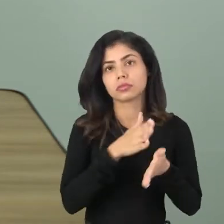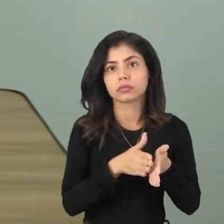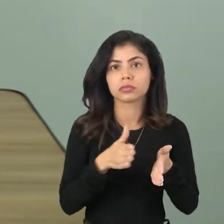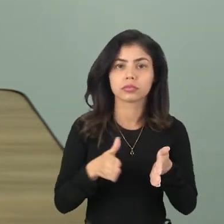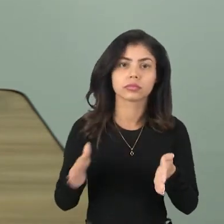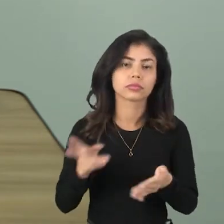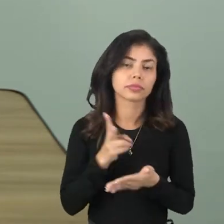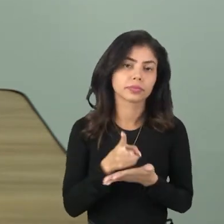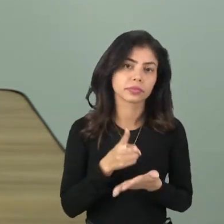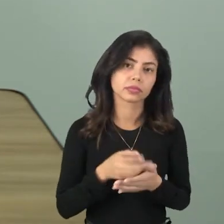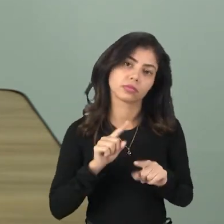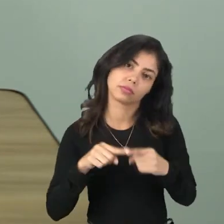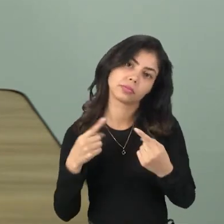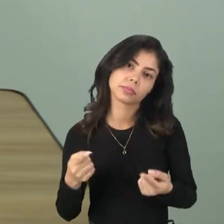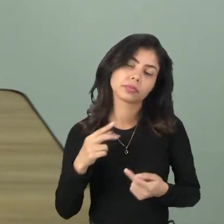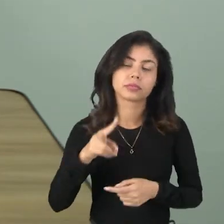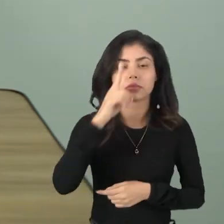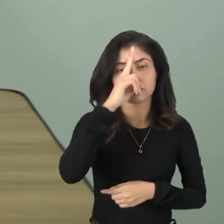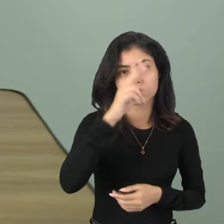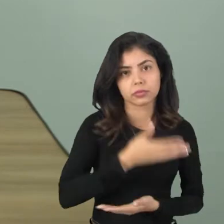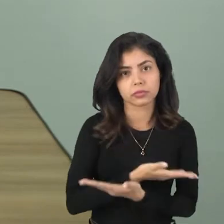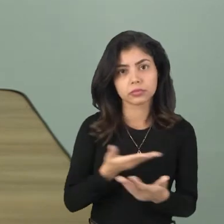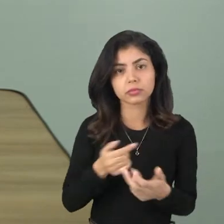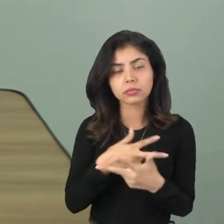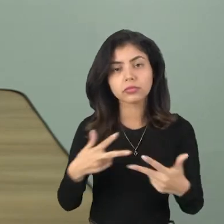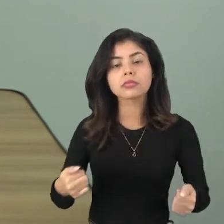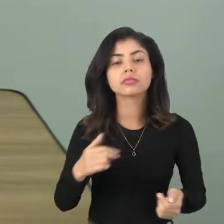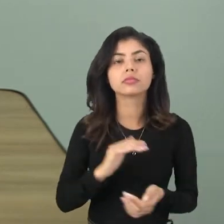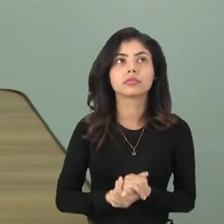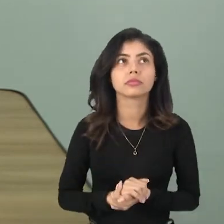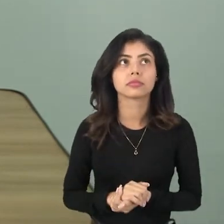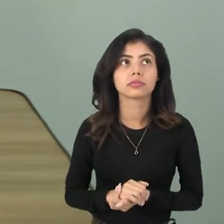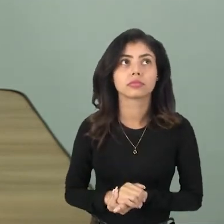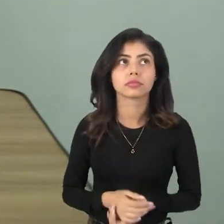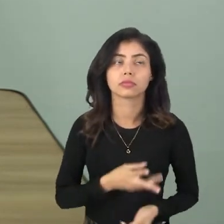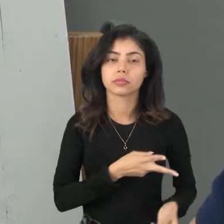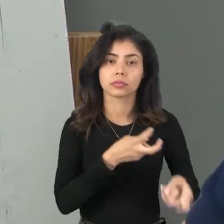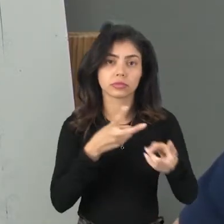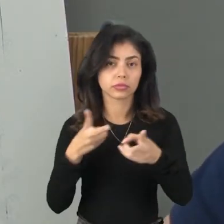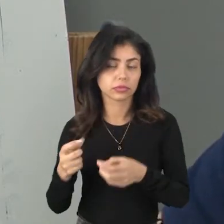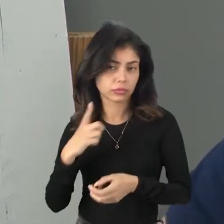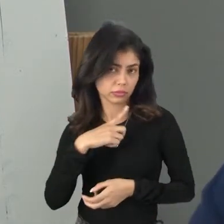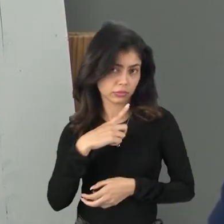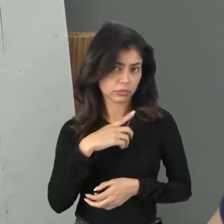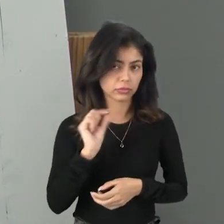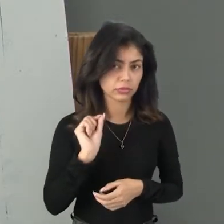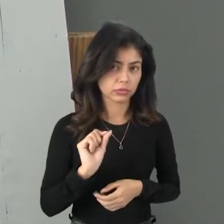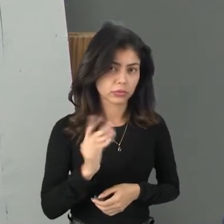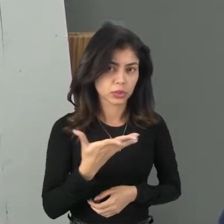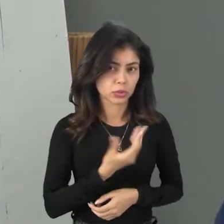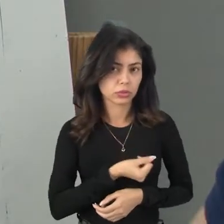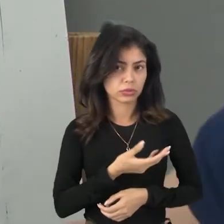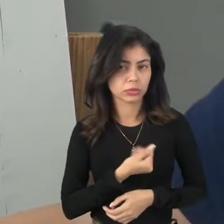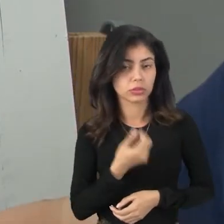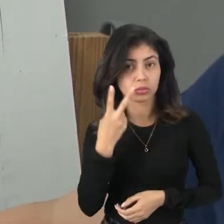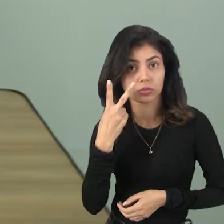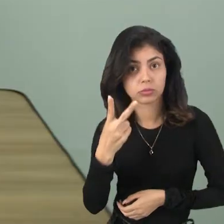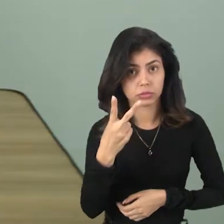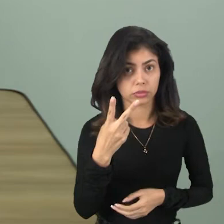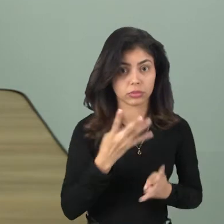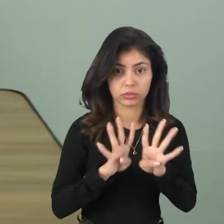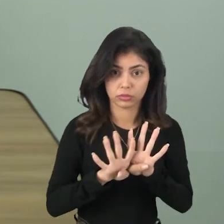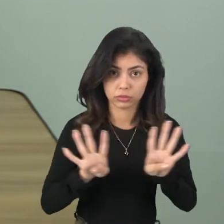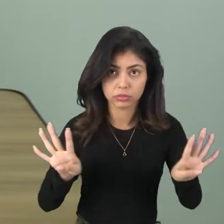as parcelas porém eu quero lembrar vocês de uma coisa percebam aqui que eu tenho o número de duas